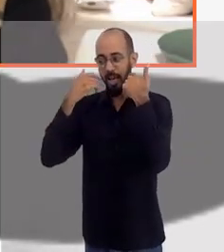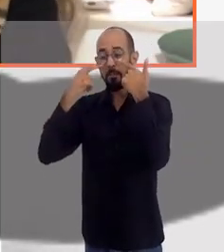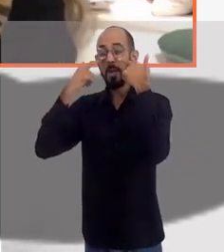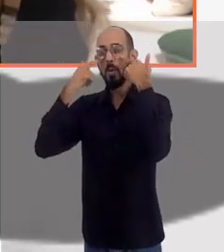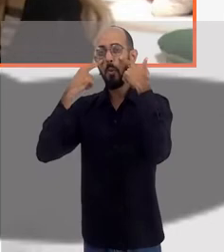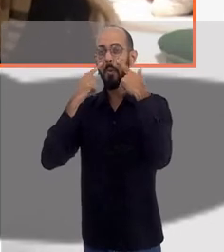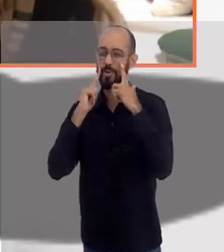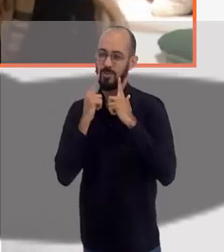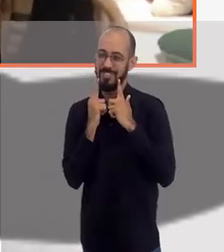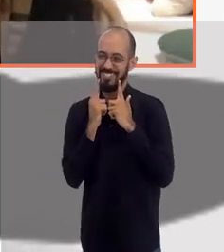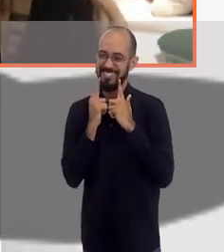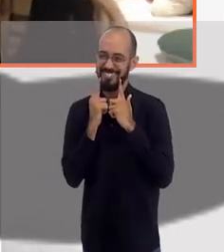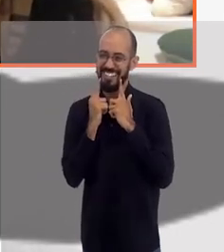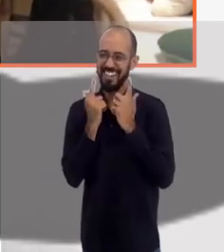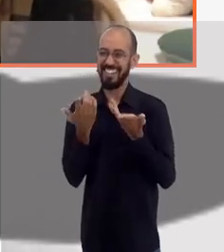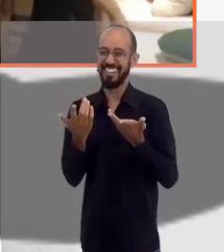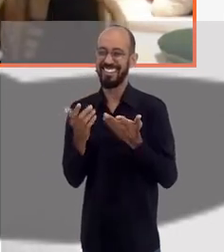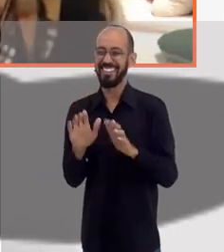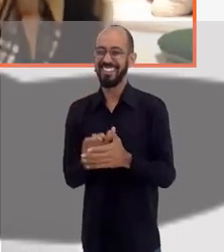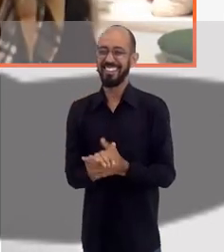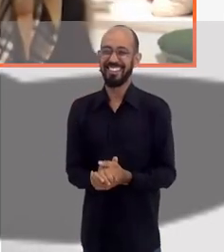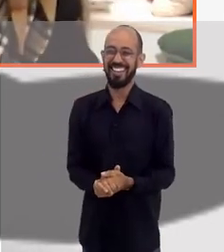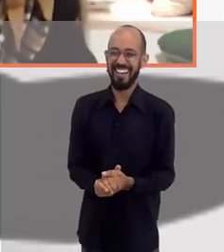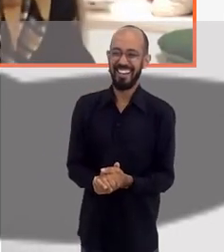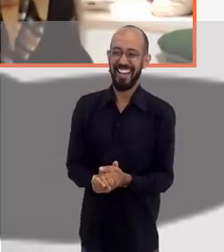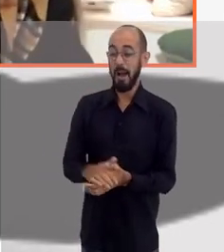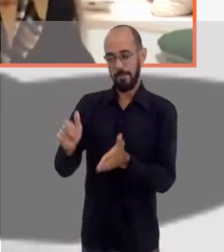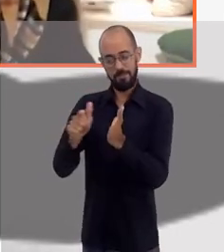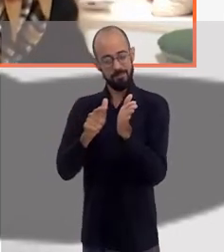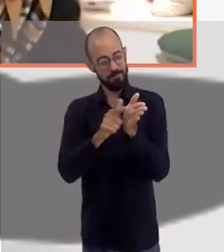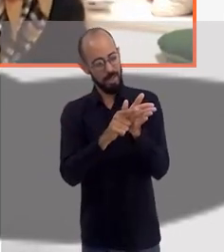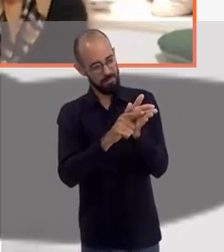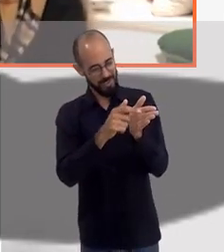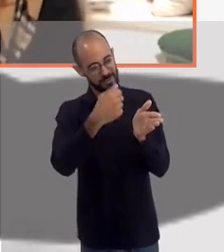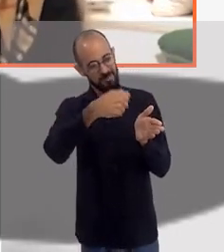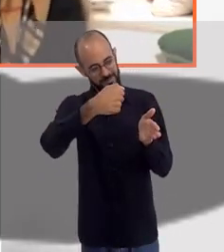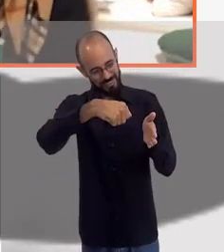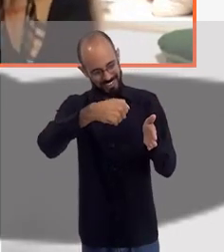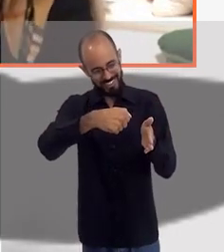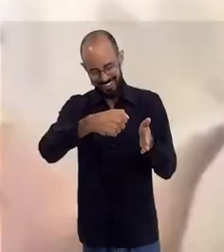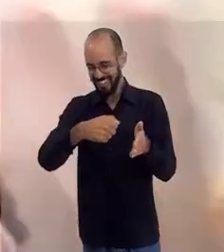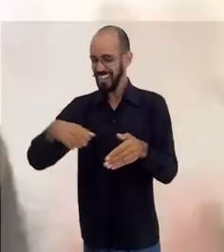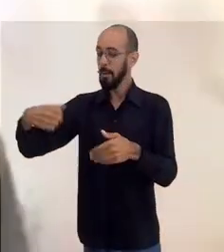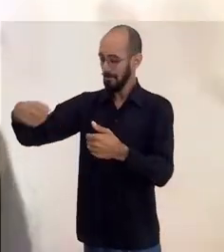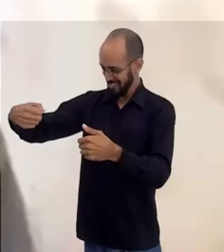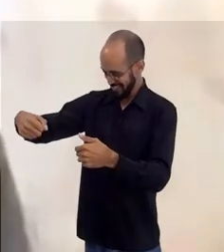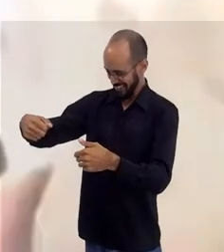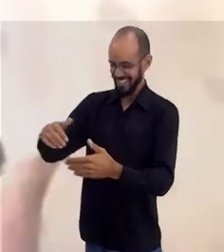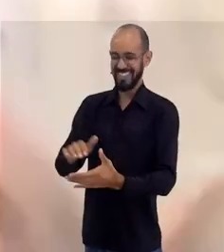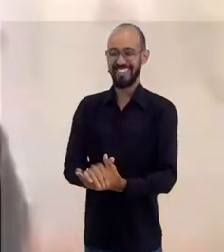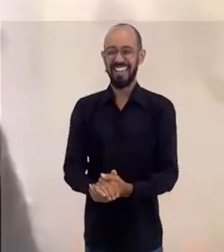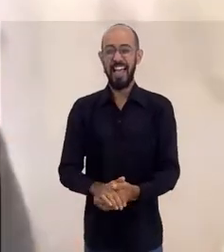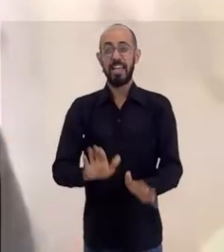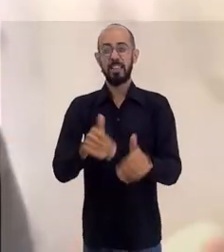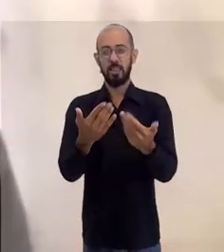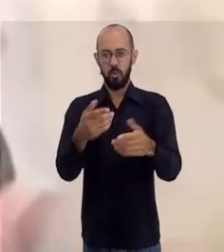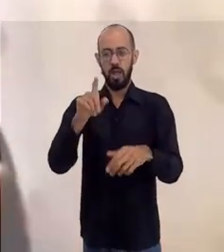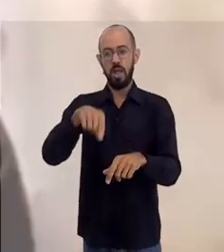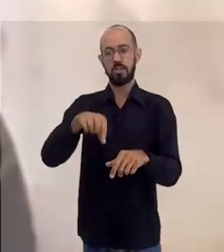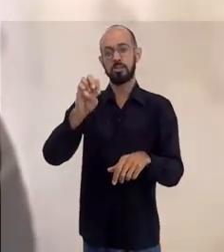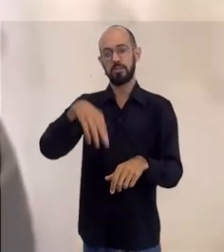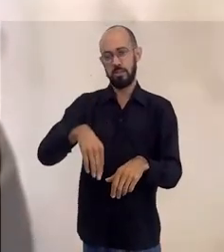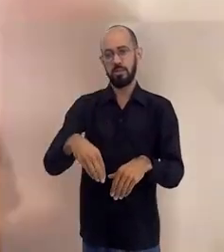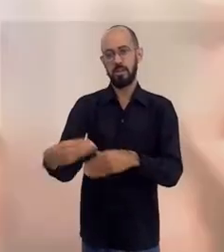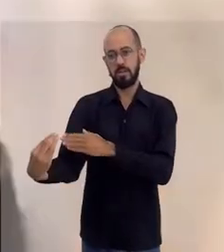mas sim uma composição histórica né isso vou precisar Esse é uma composição é de criação dos meus